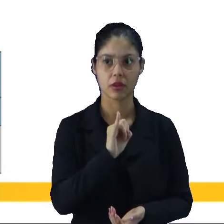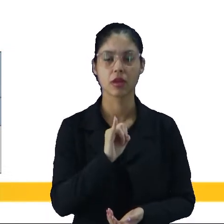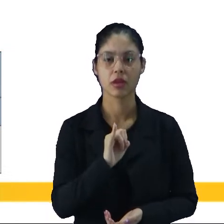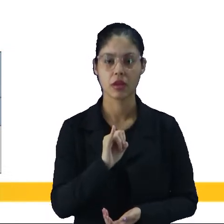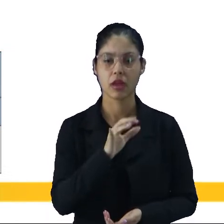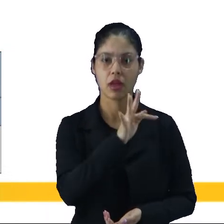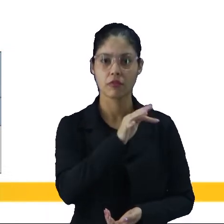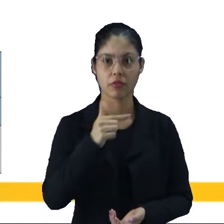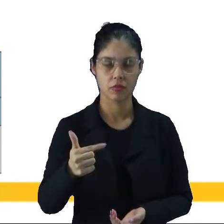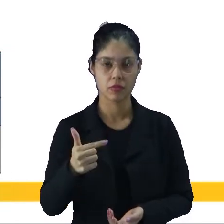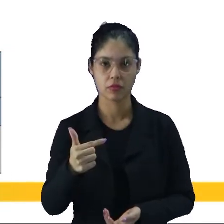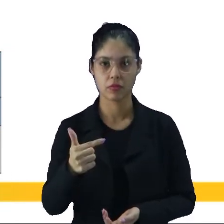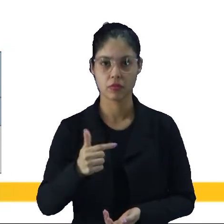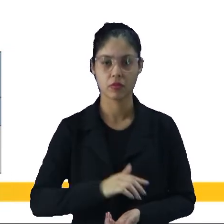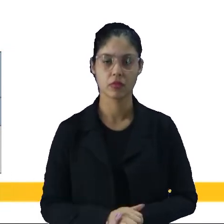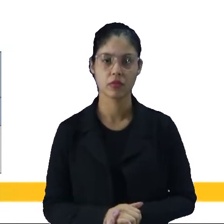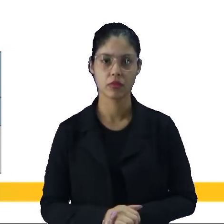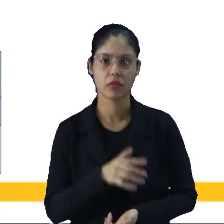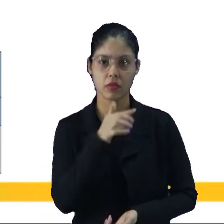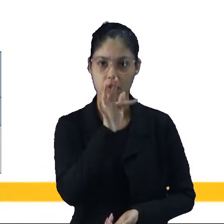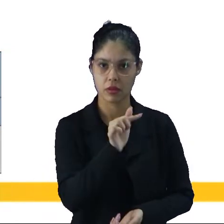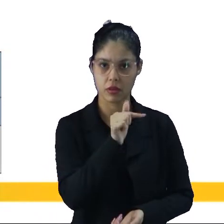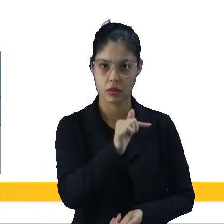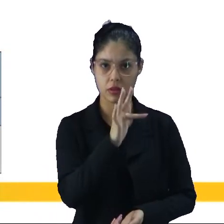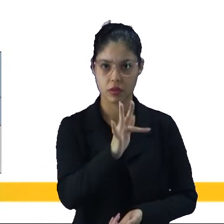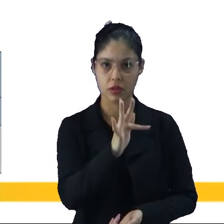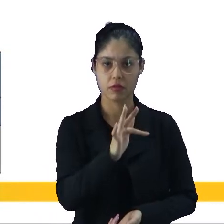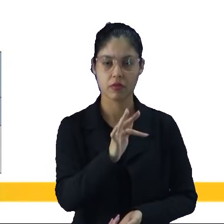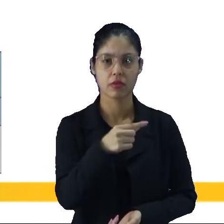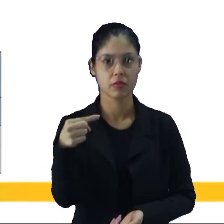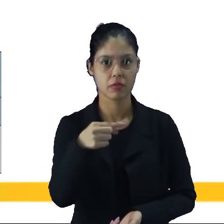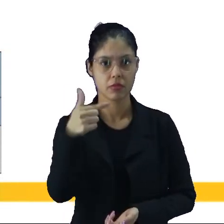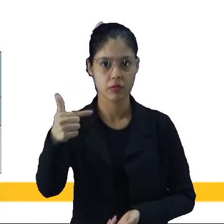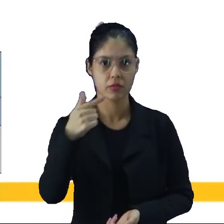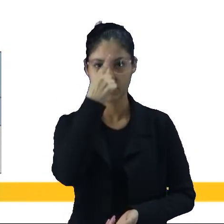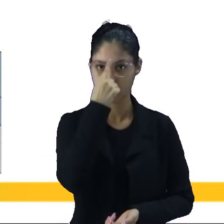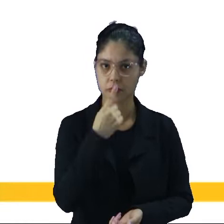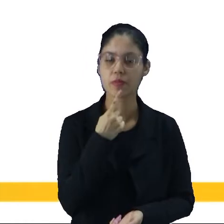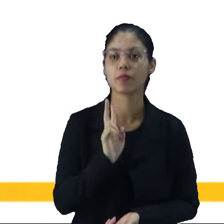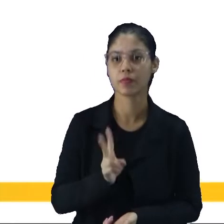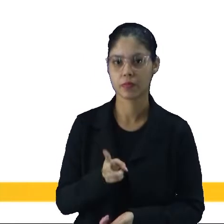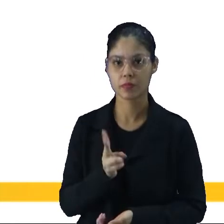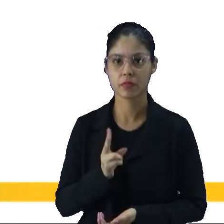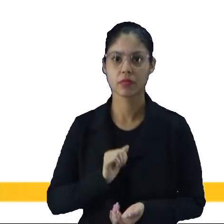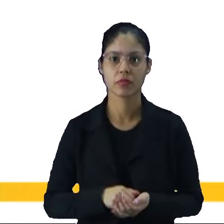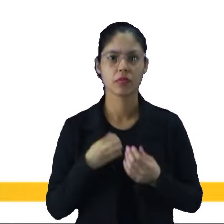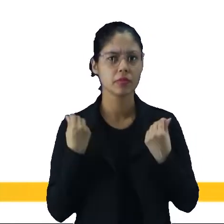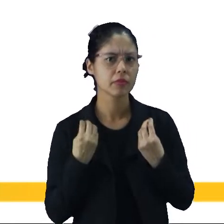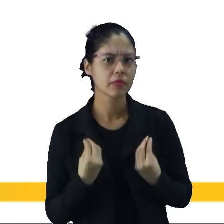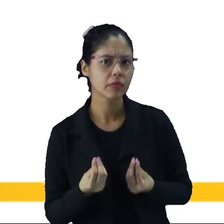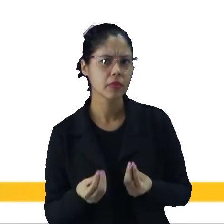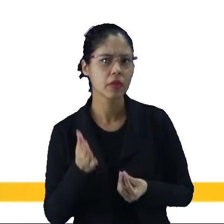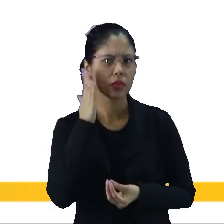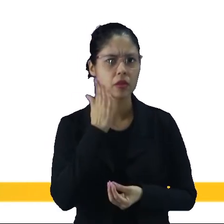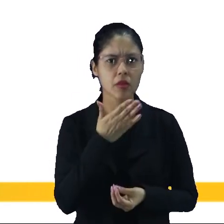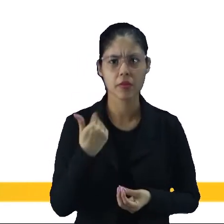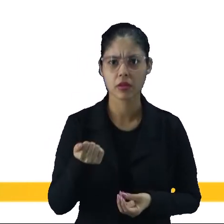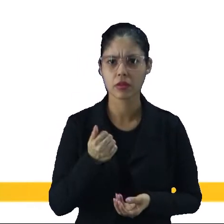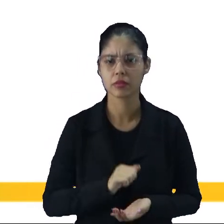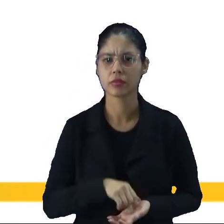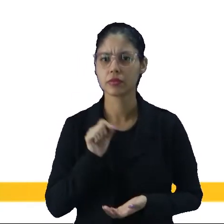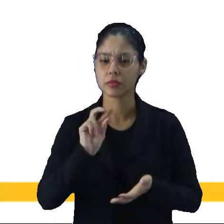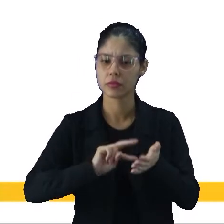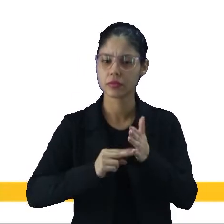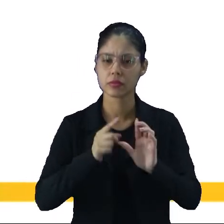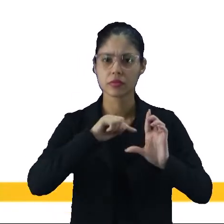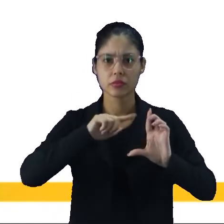2, ok? E o f de menos 2 vão ter a mesma imagem. Para que você entenda isso melhor, olha aqui na questão do gráfico, tá?